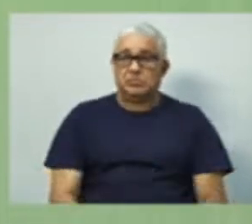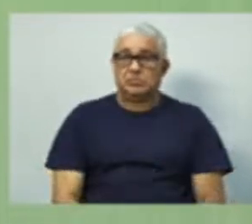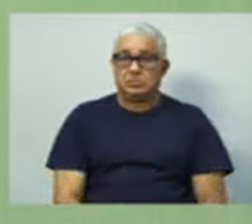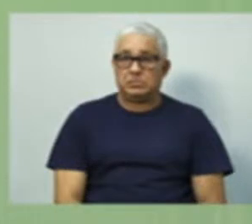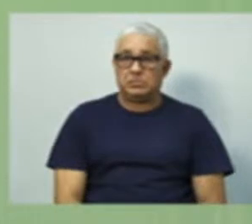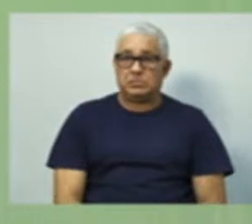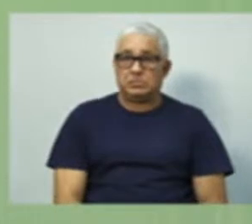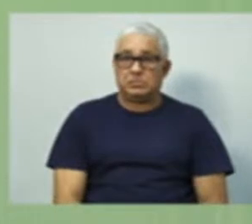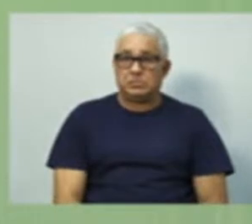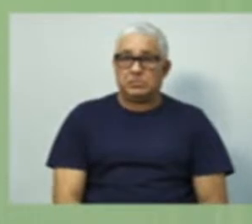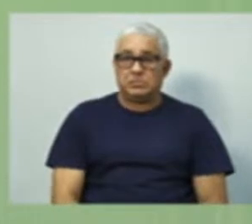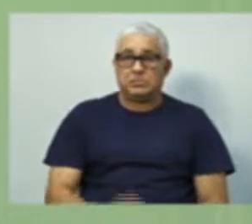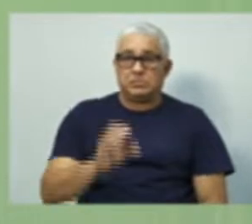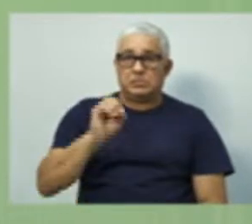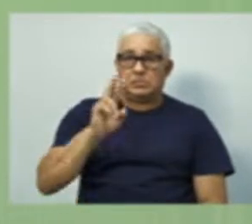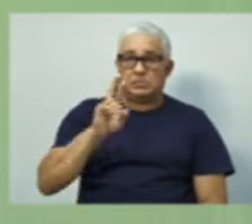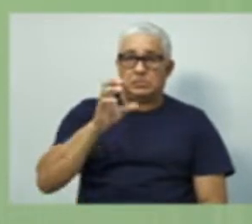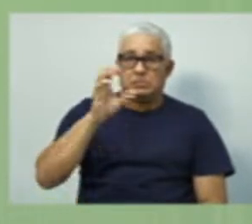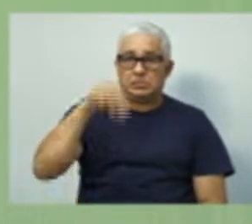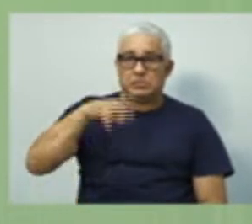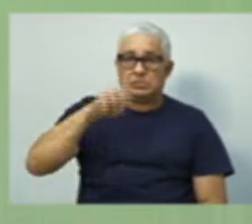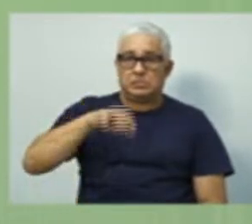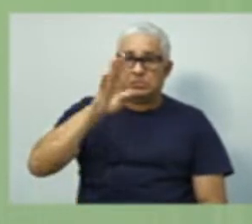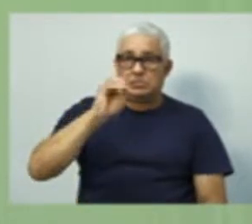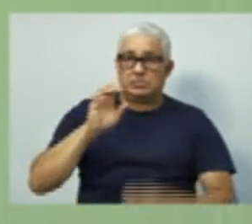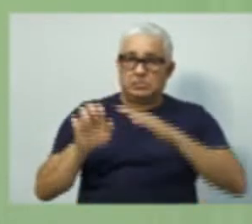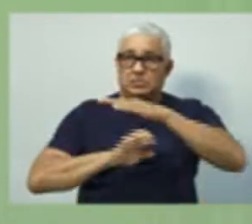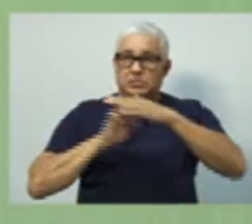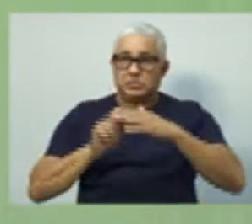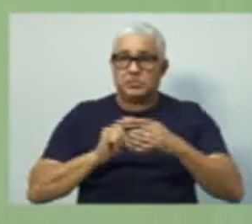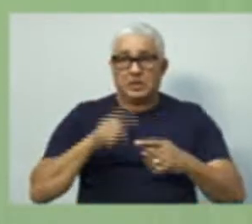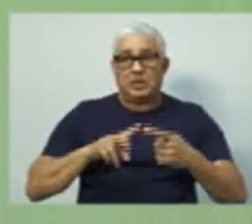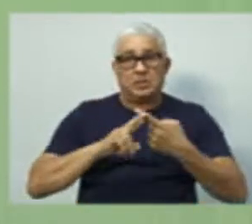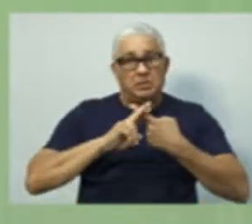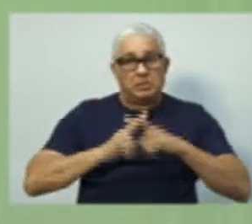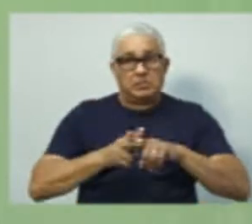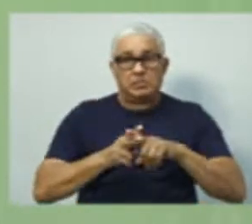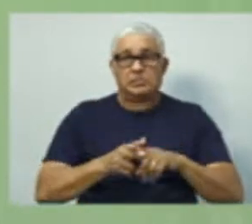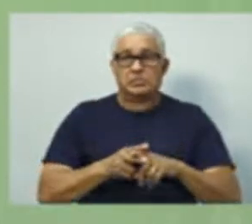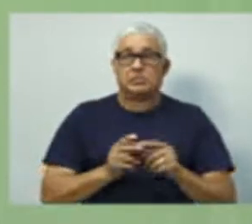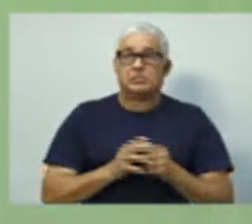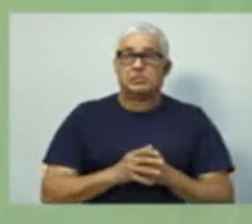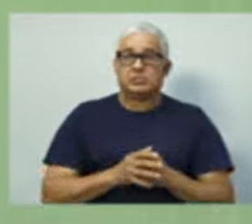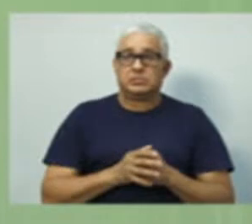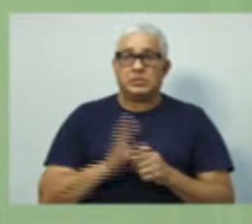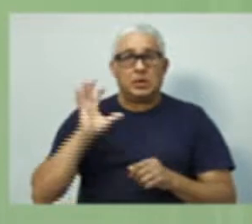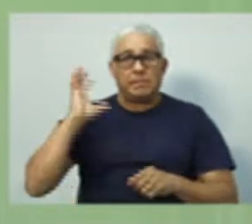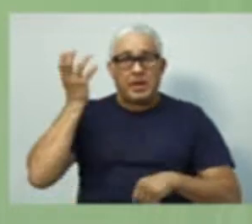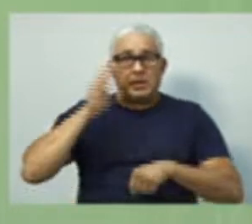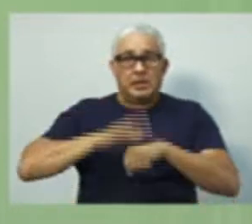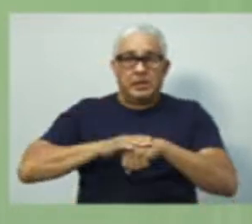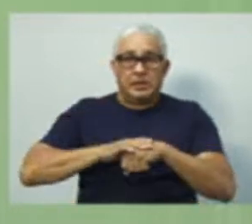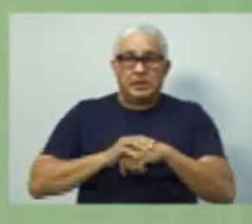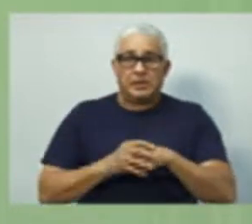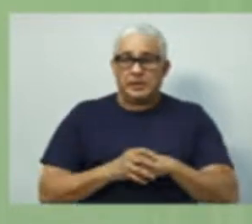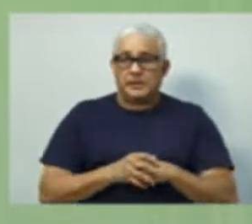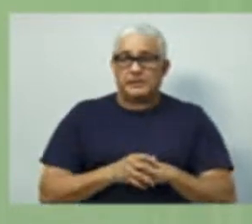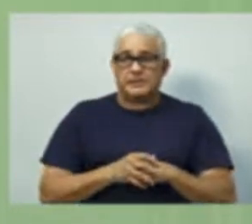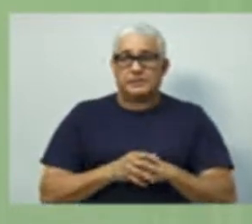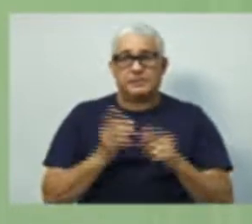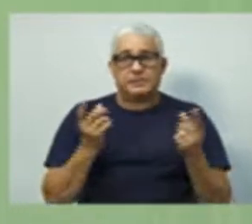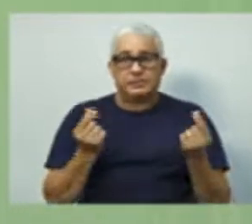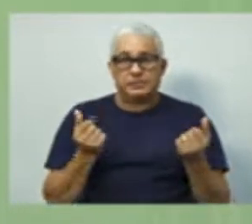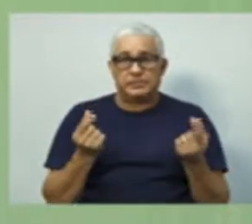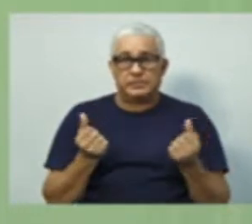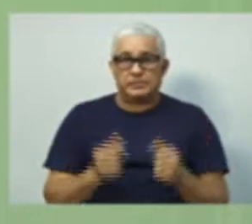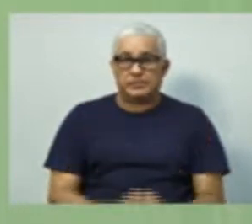futuras. O orçamento empresarial é um instrumento adotado na tomada de decisões